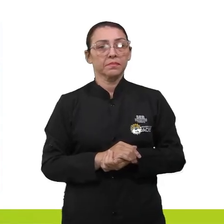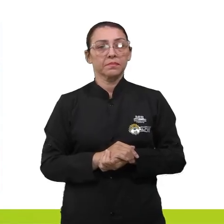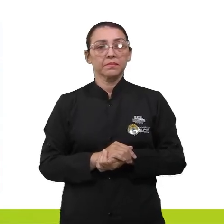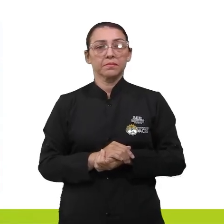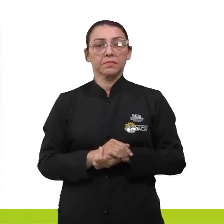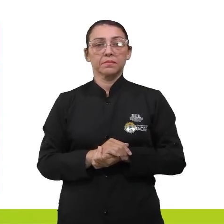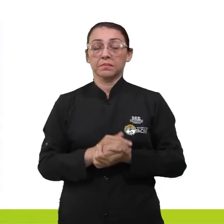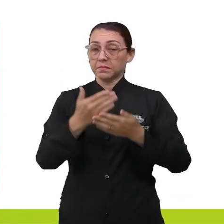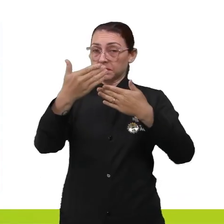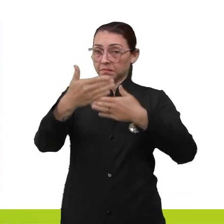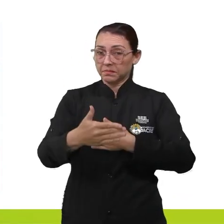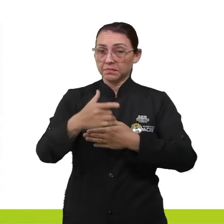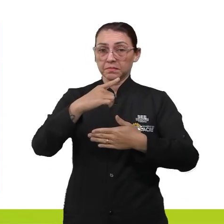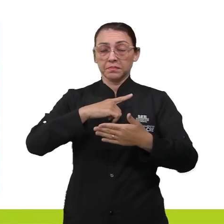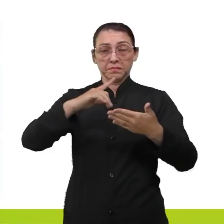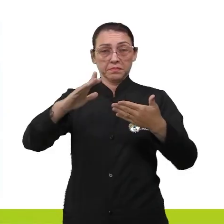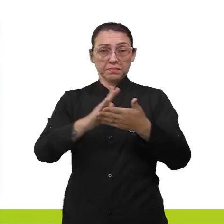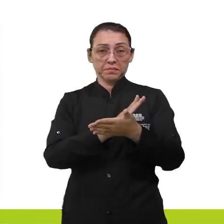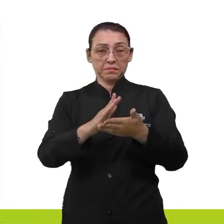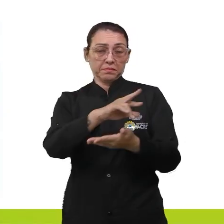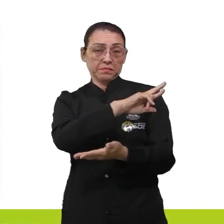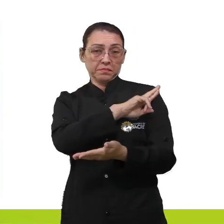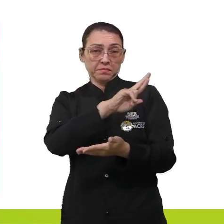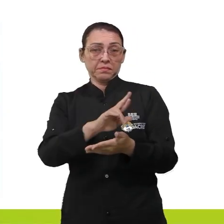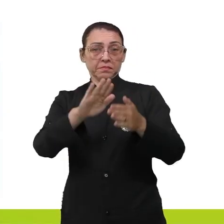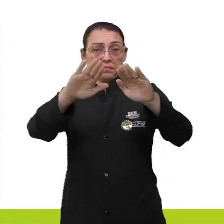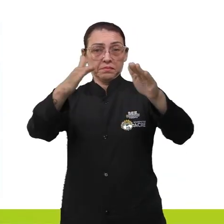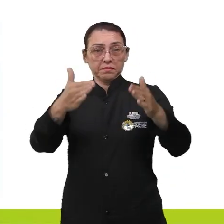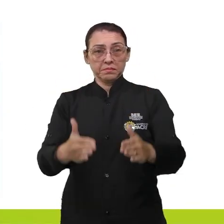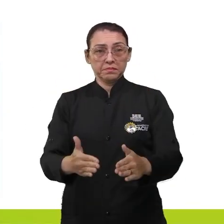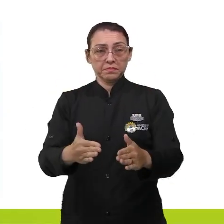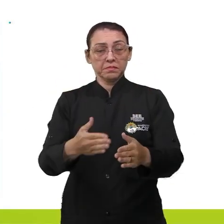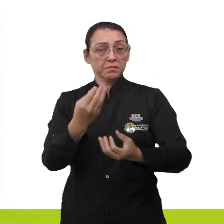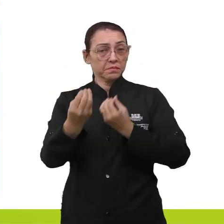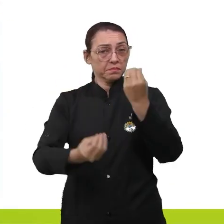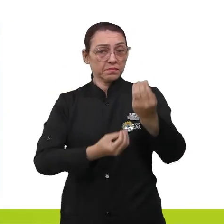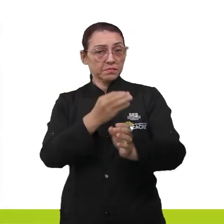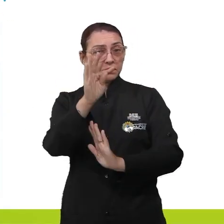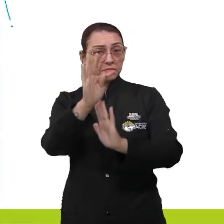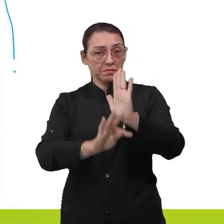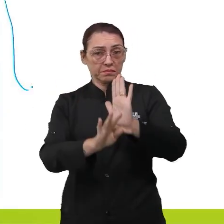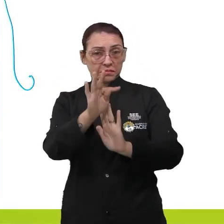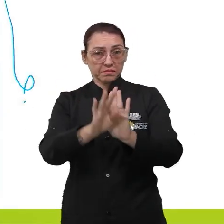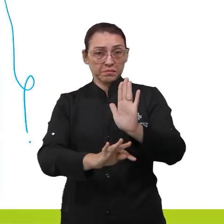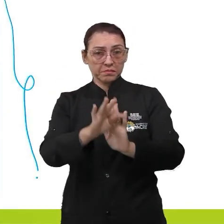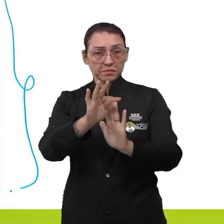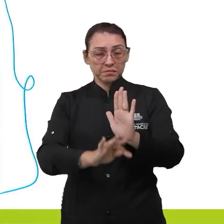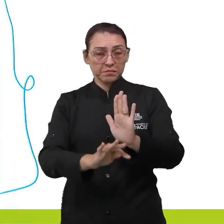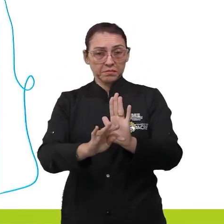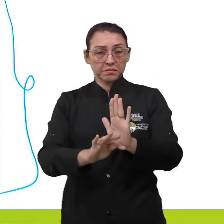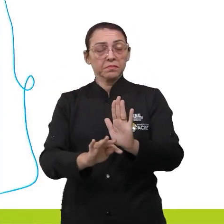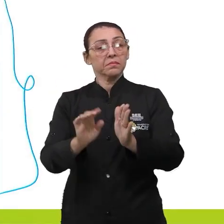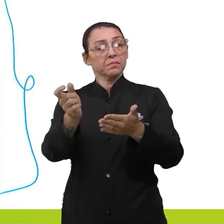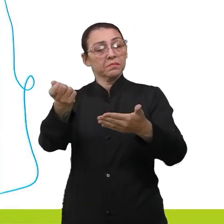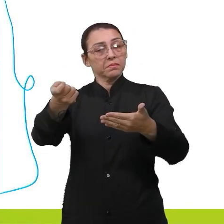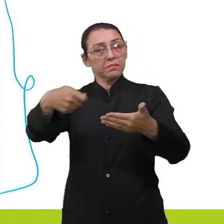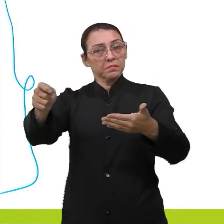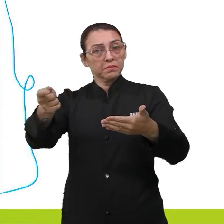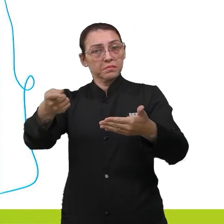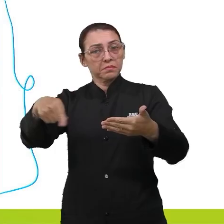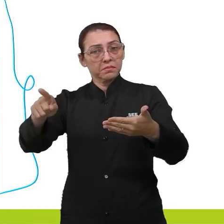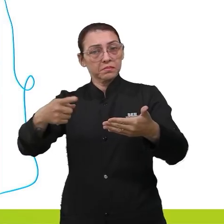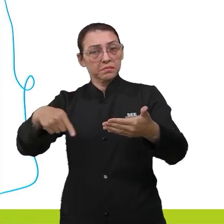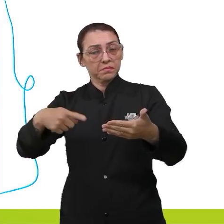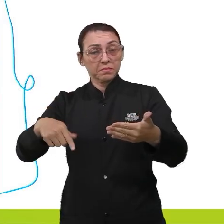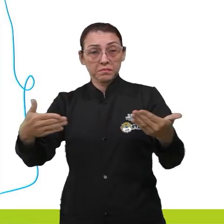Na prova, vocês têm algumas competências avaliadas, que é como o texto de vocês vai ser corrigido.